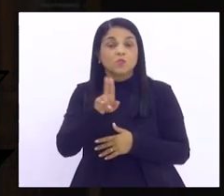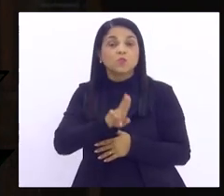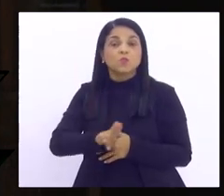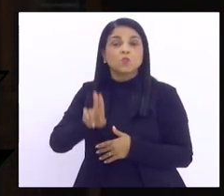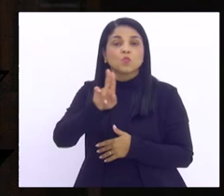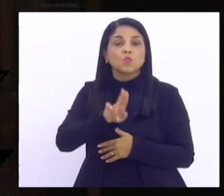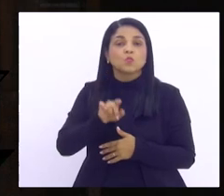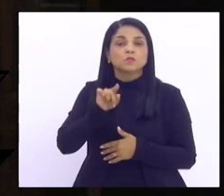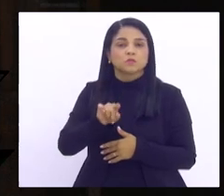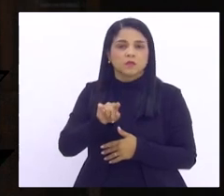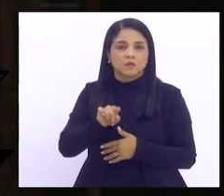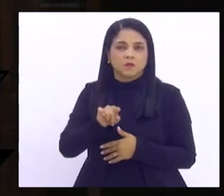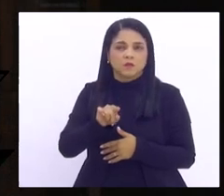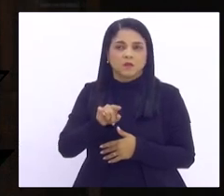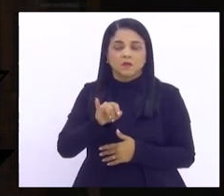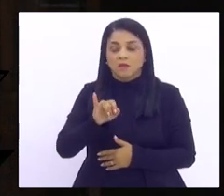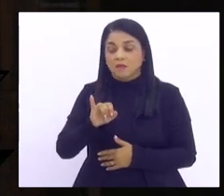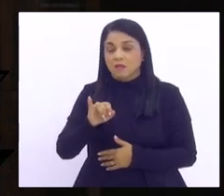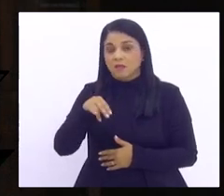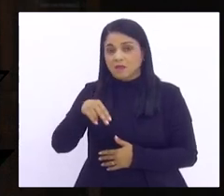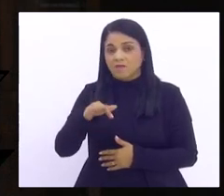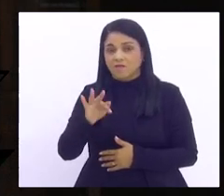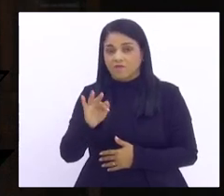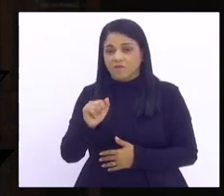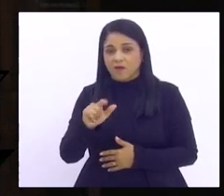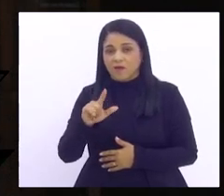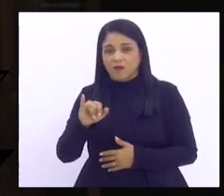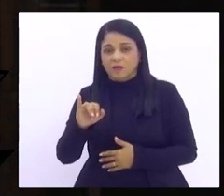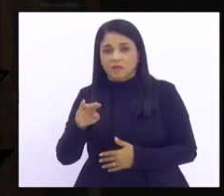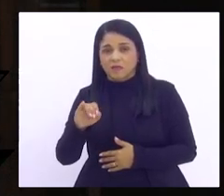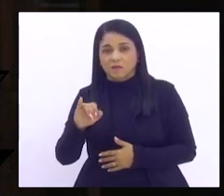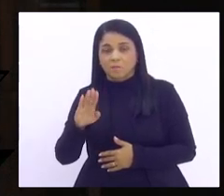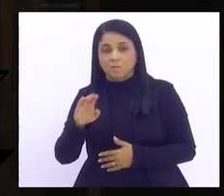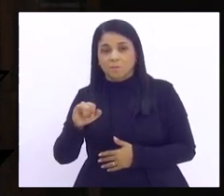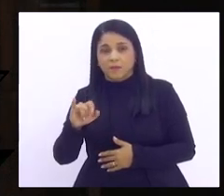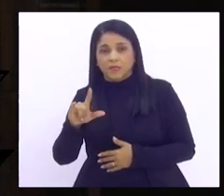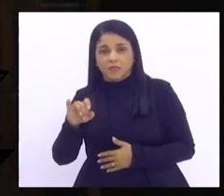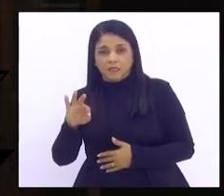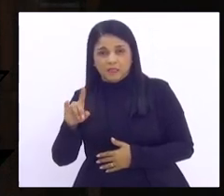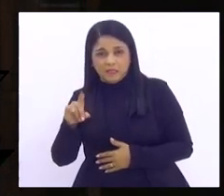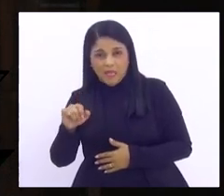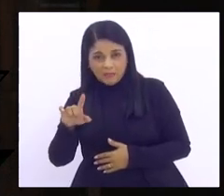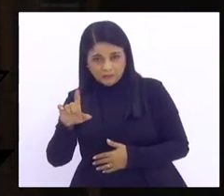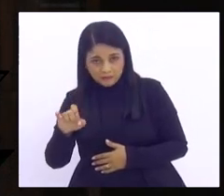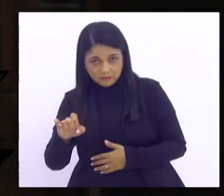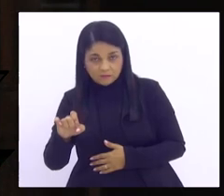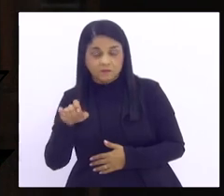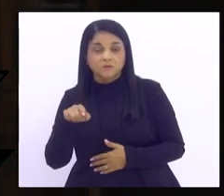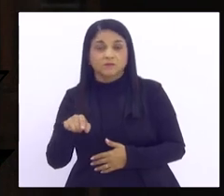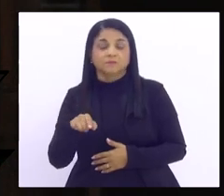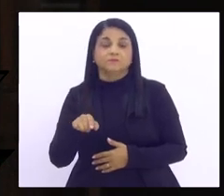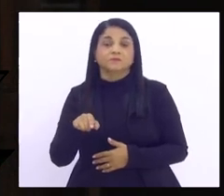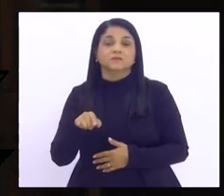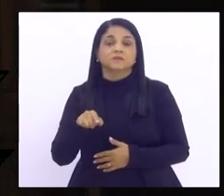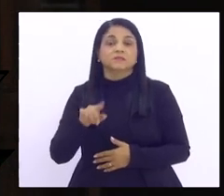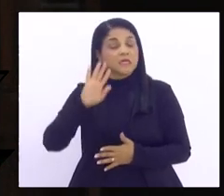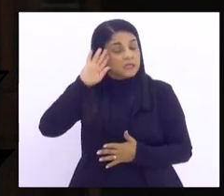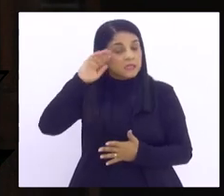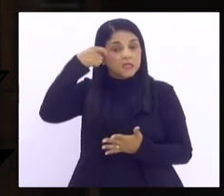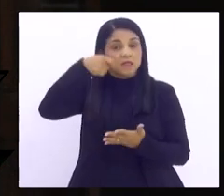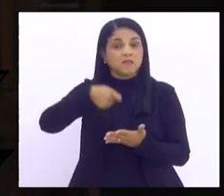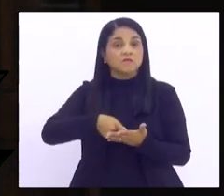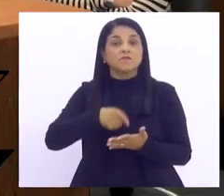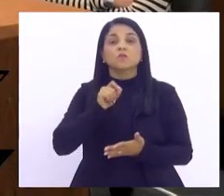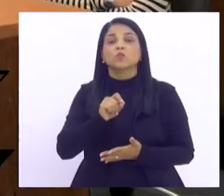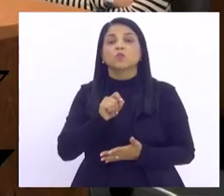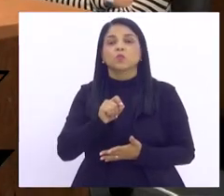da infalibilidade. Aí o Papa é infalível, é aqui. Hein? Quando ele define, o que ele